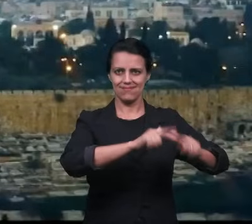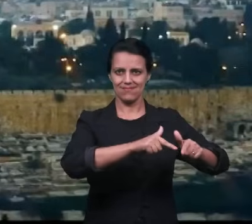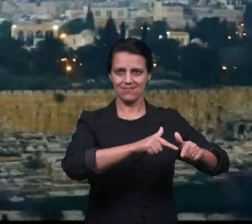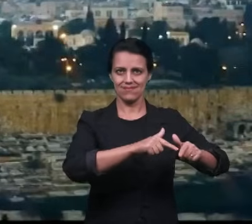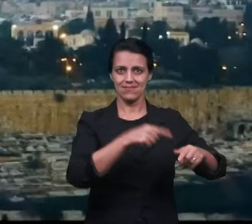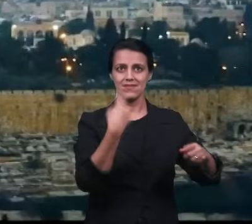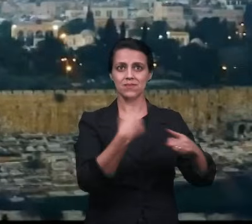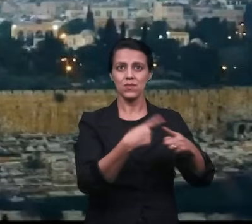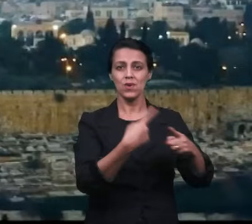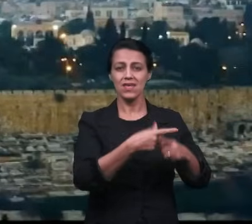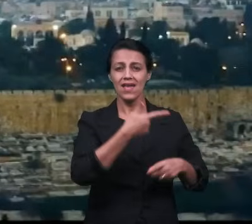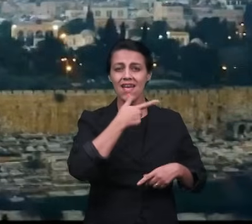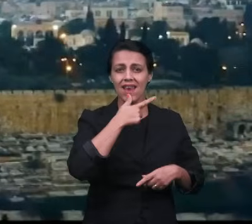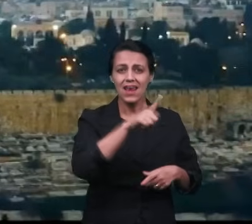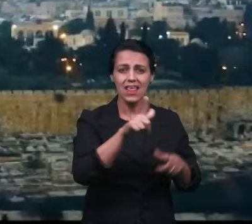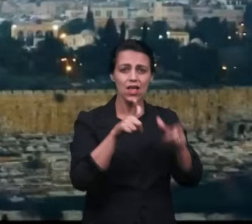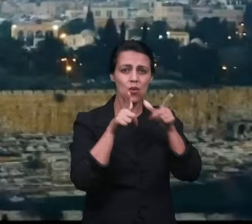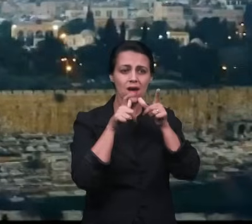é chamar,